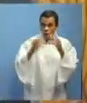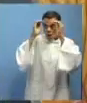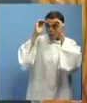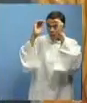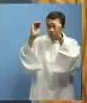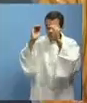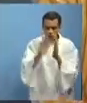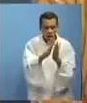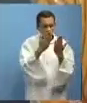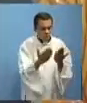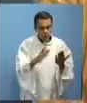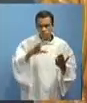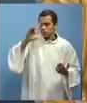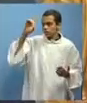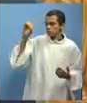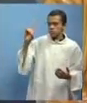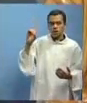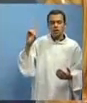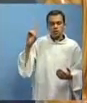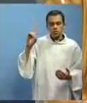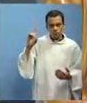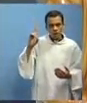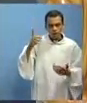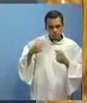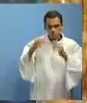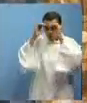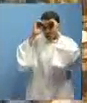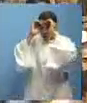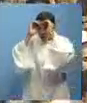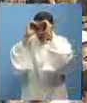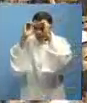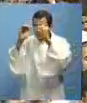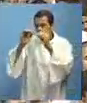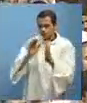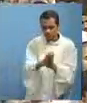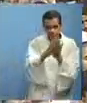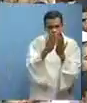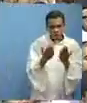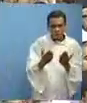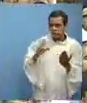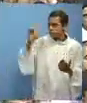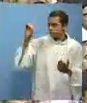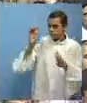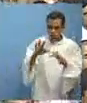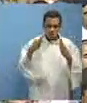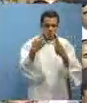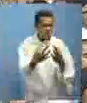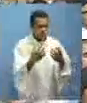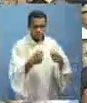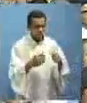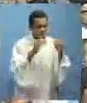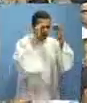de deus o critério para toda e qualquer atividade em nossa família tem que ser